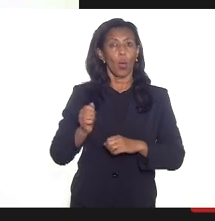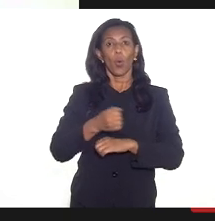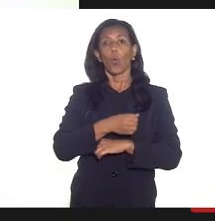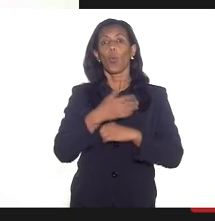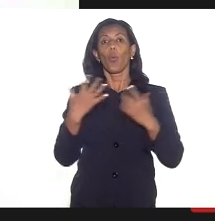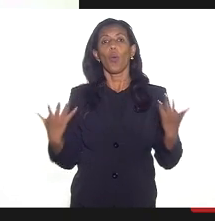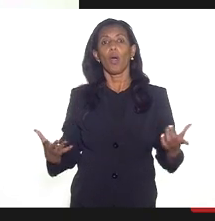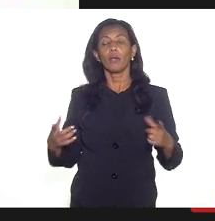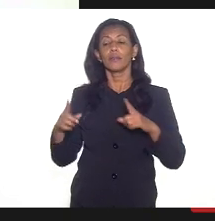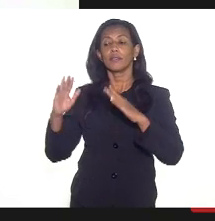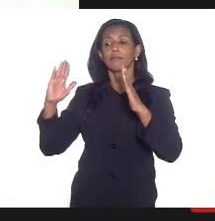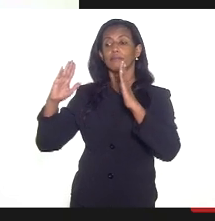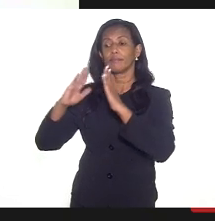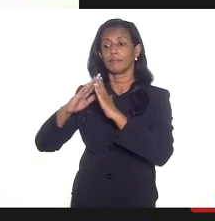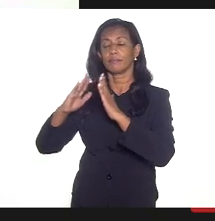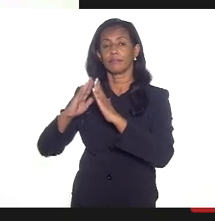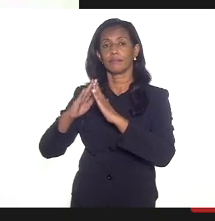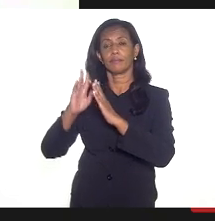nós temos